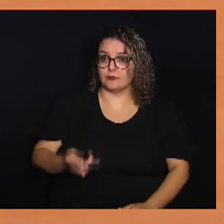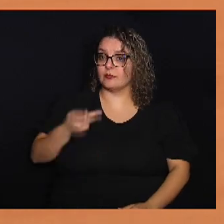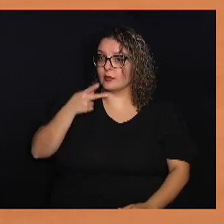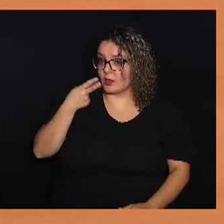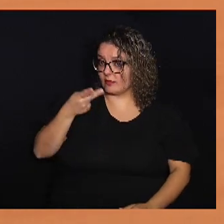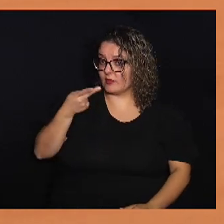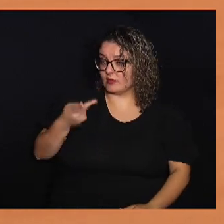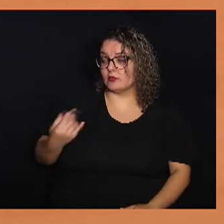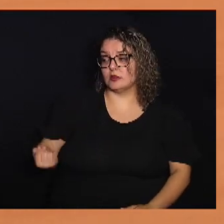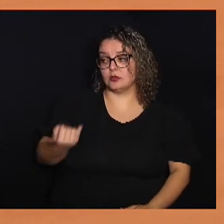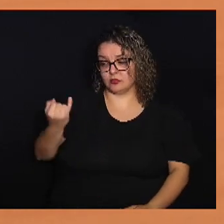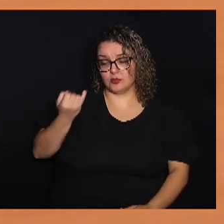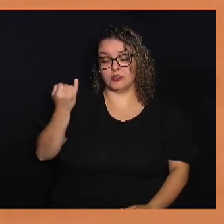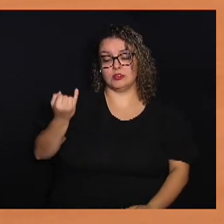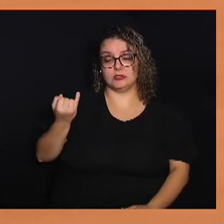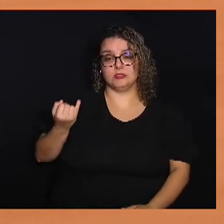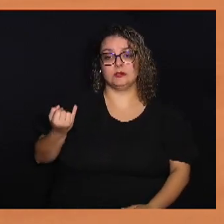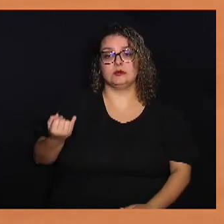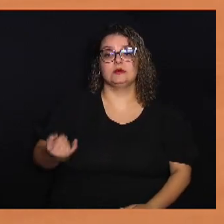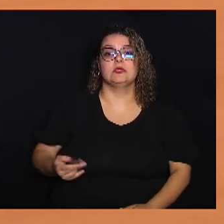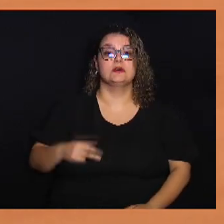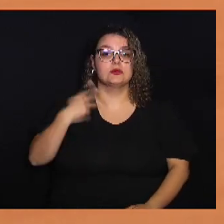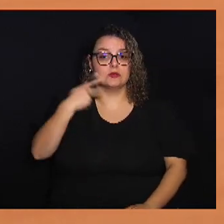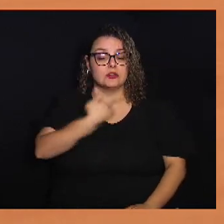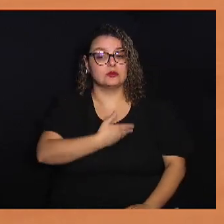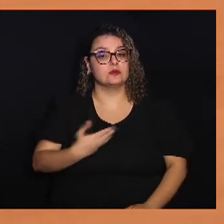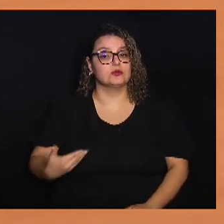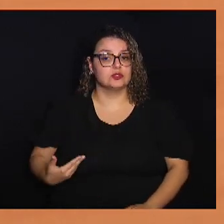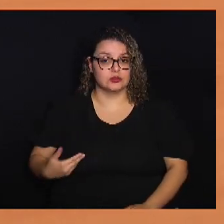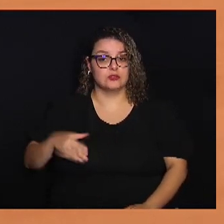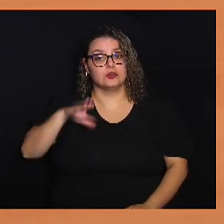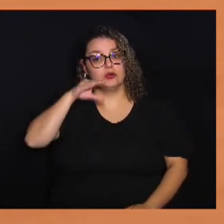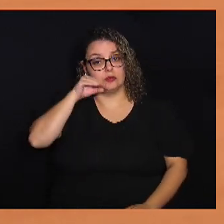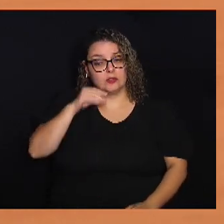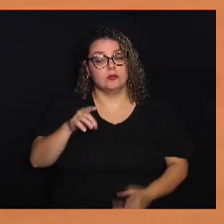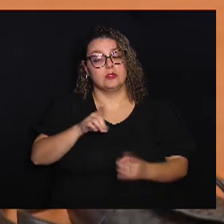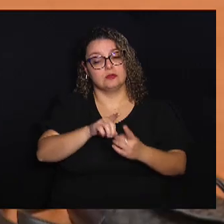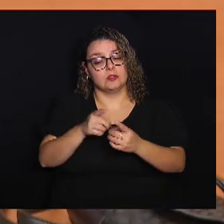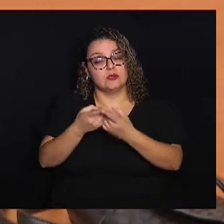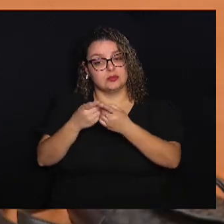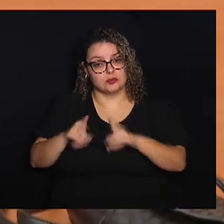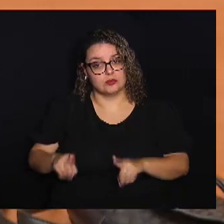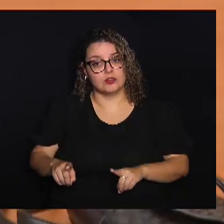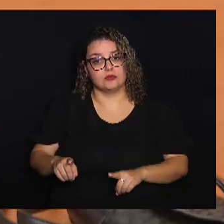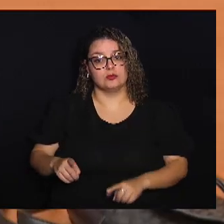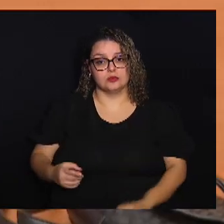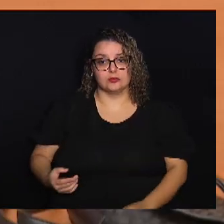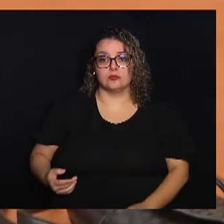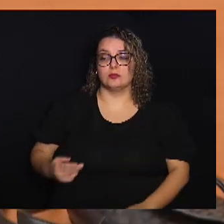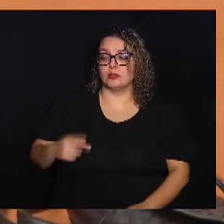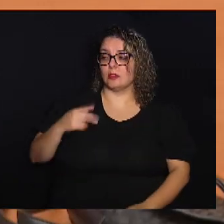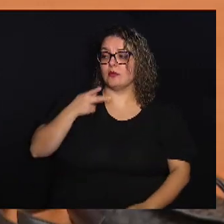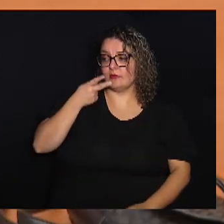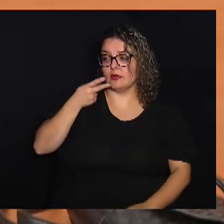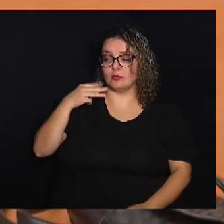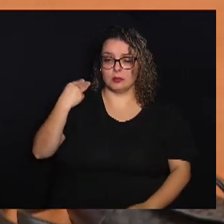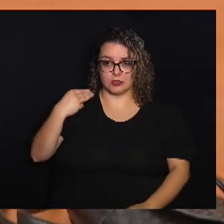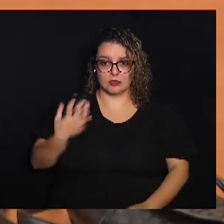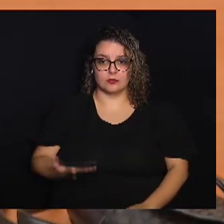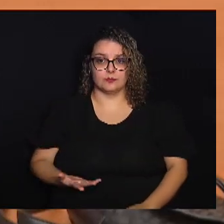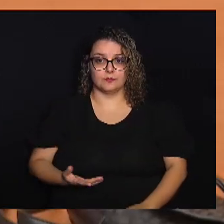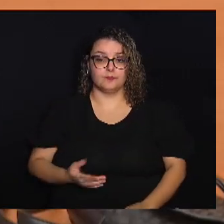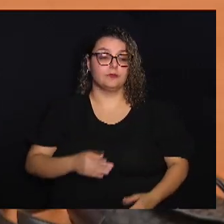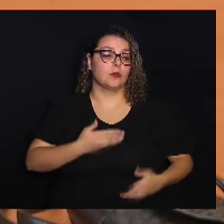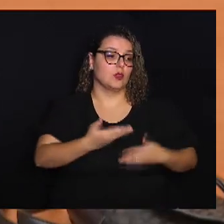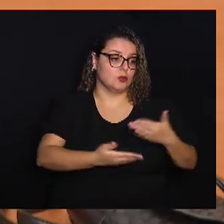a execução das políticas públicas e atendimento digno da população. Se os serviços públicos, né, são